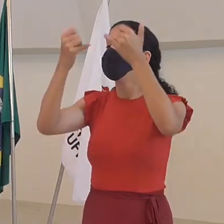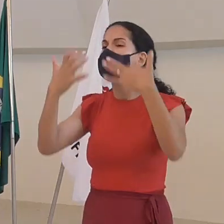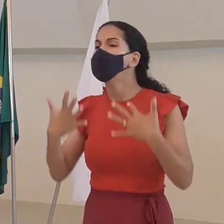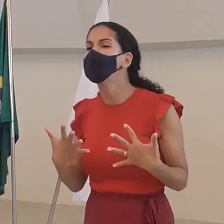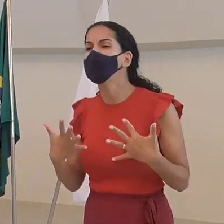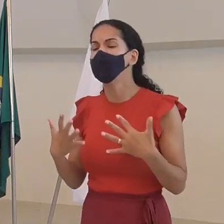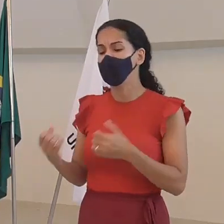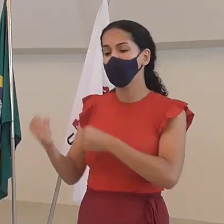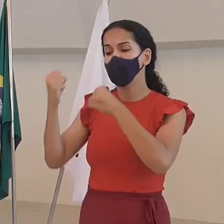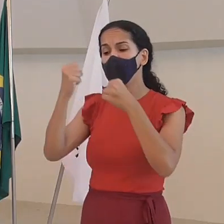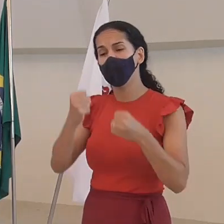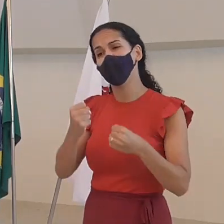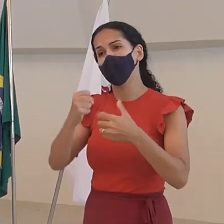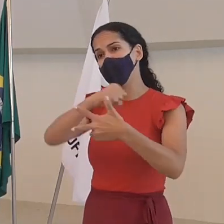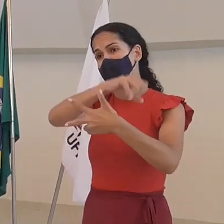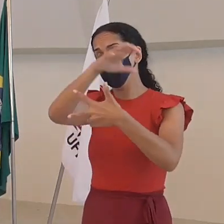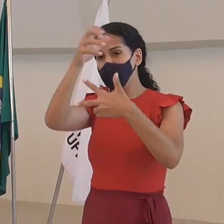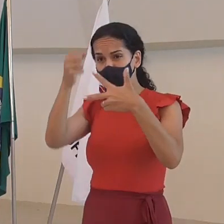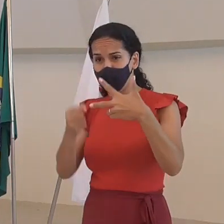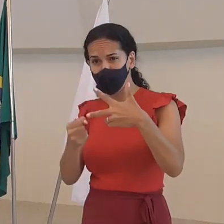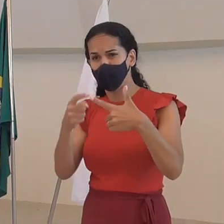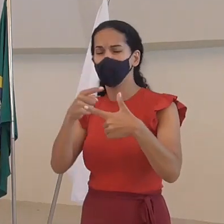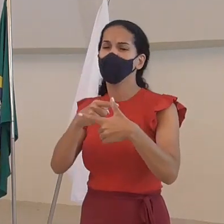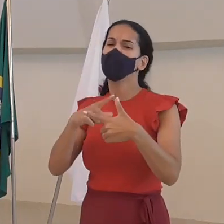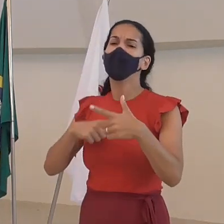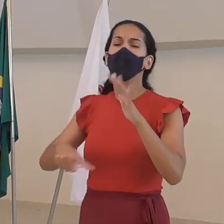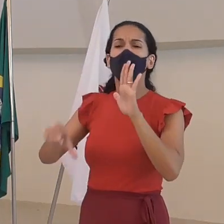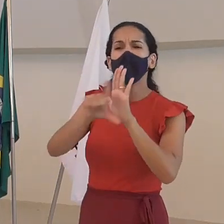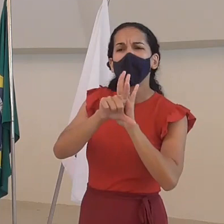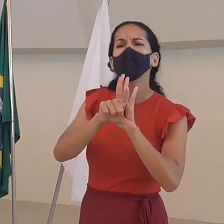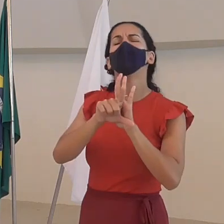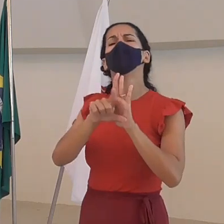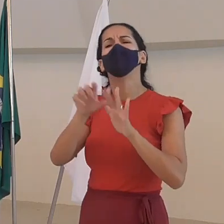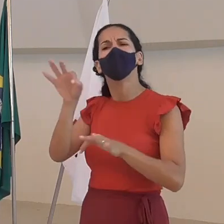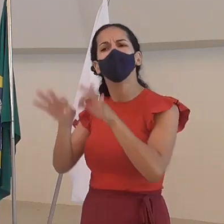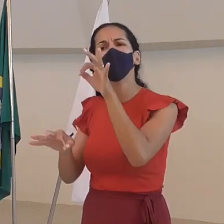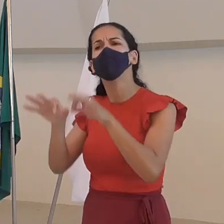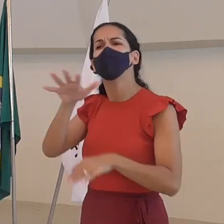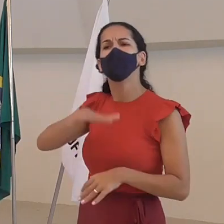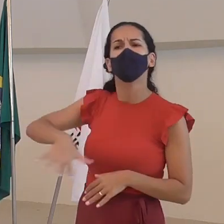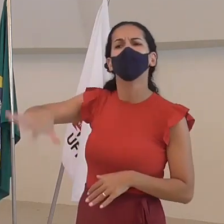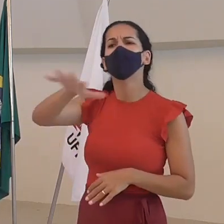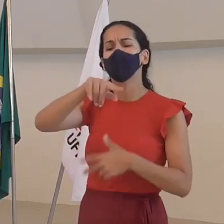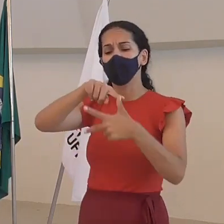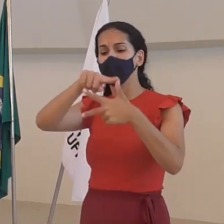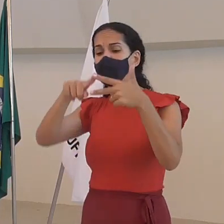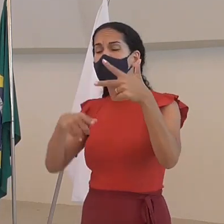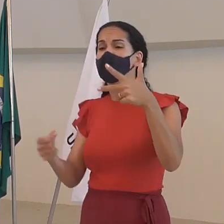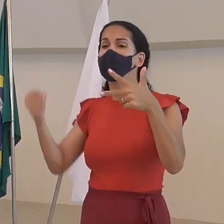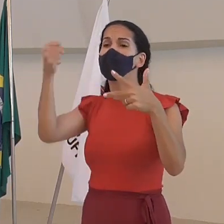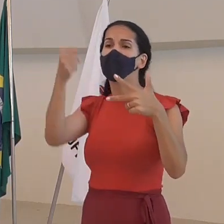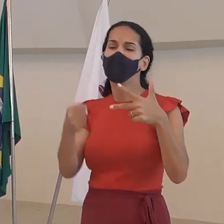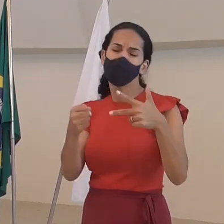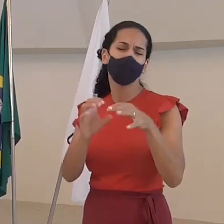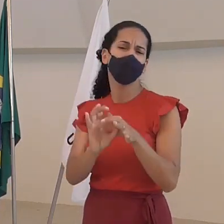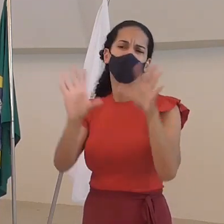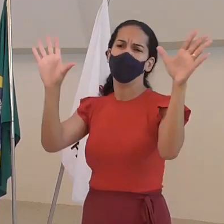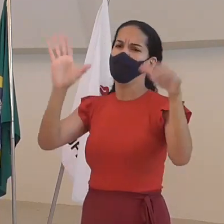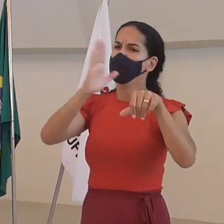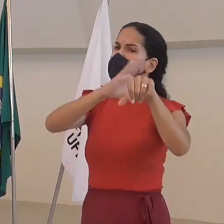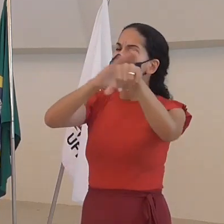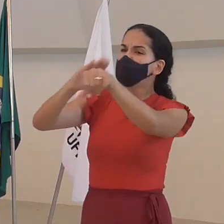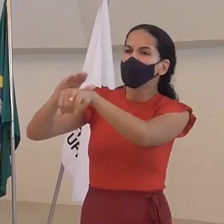o Executivo, o Legislativo e o Judiciário. Todos independentes,